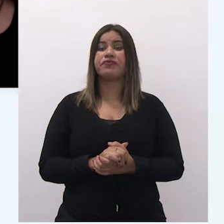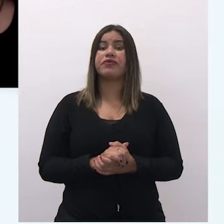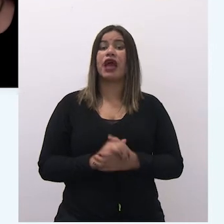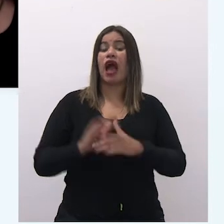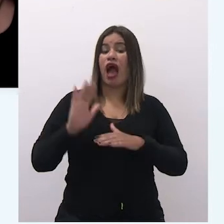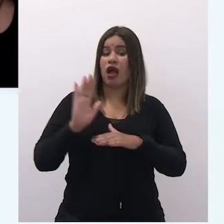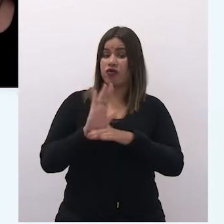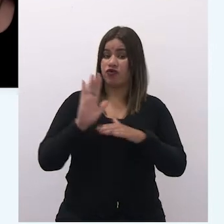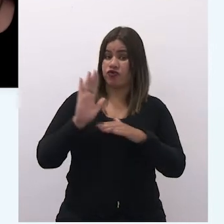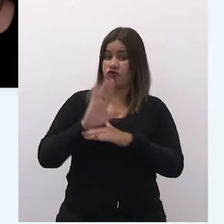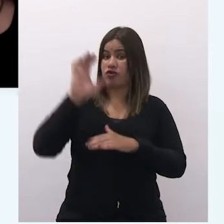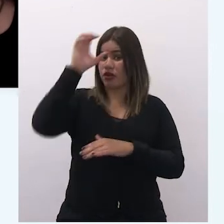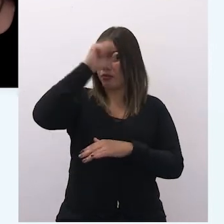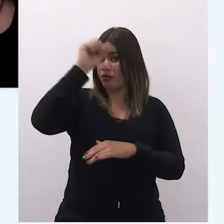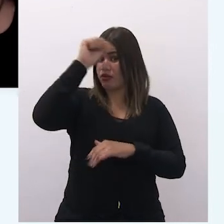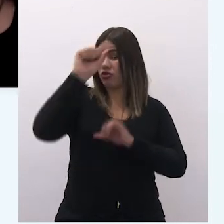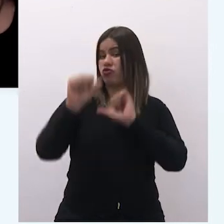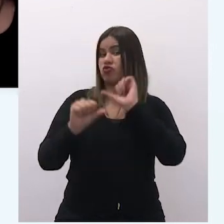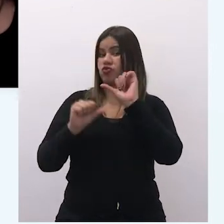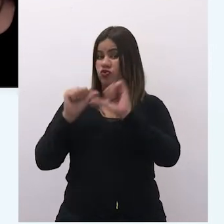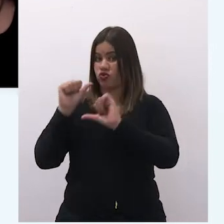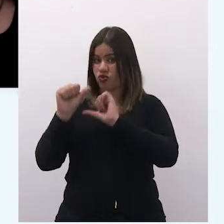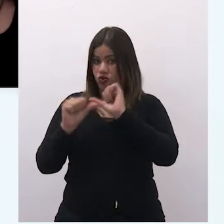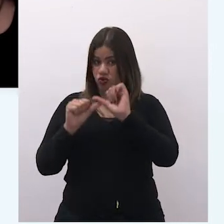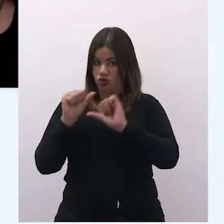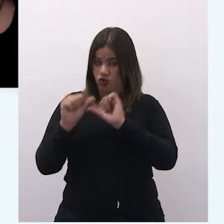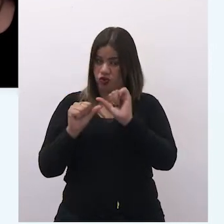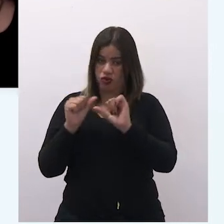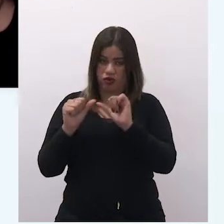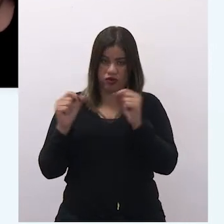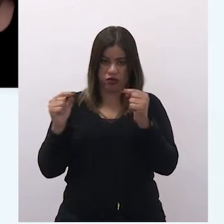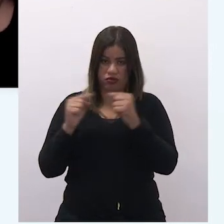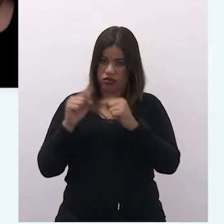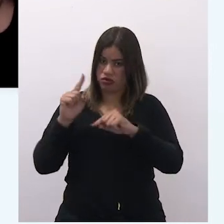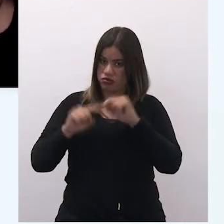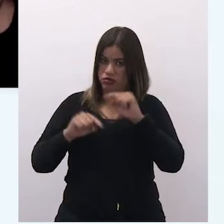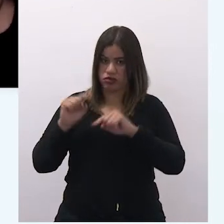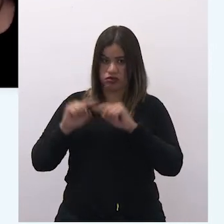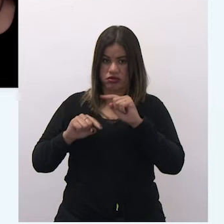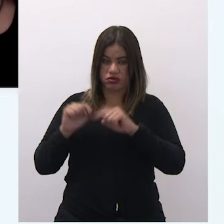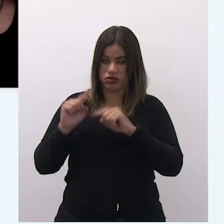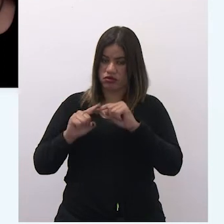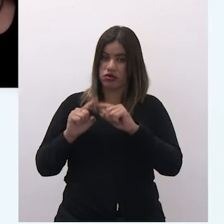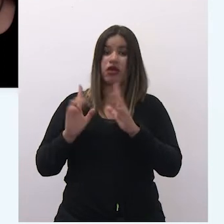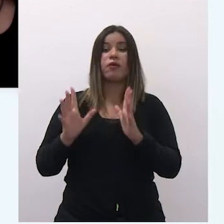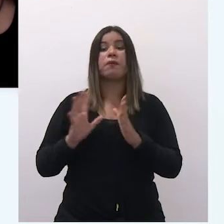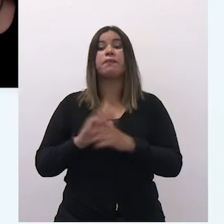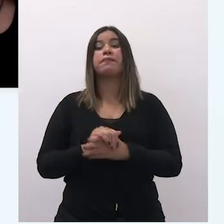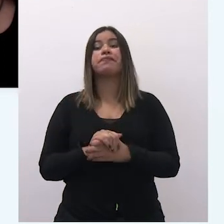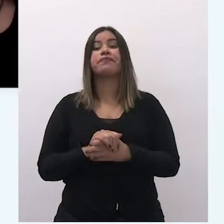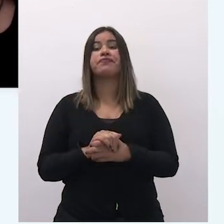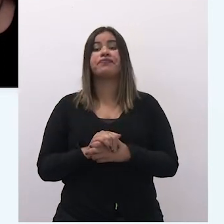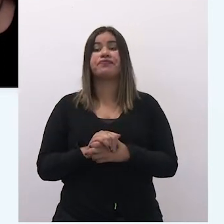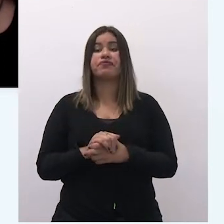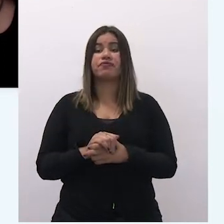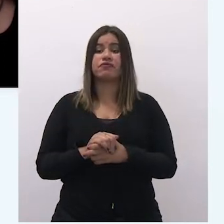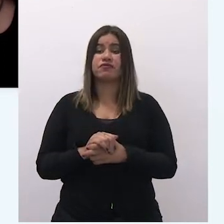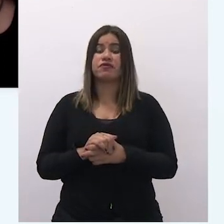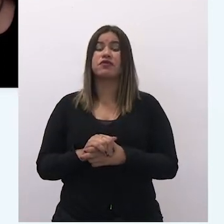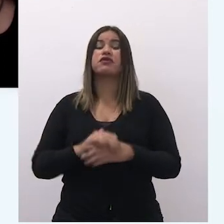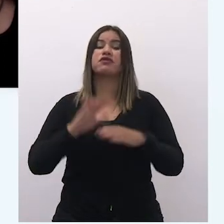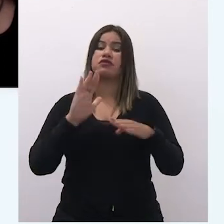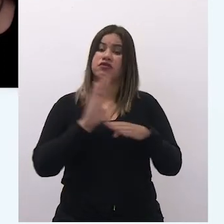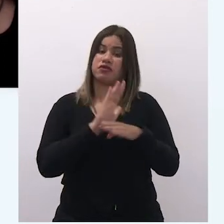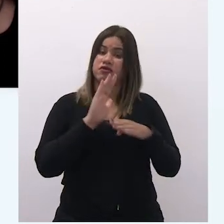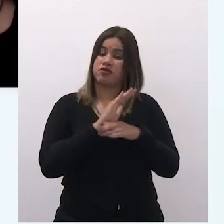meus conhecimentos, né, sobre aquele objeto do conhecimento, eles vão contribuir